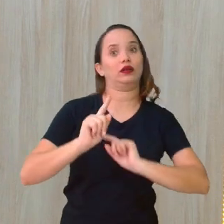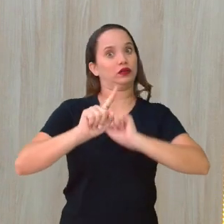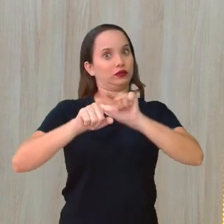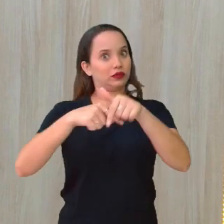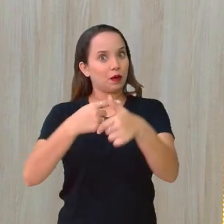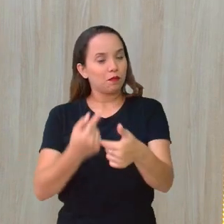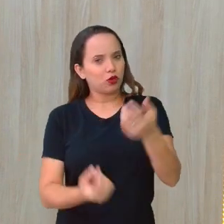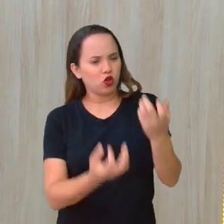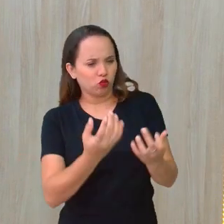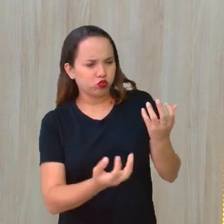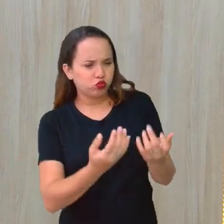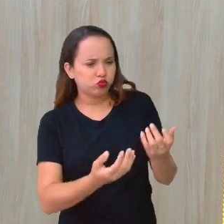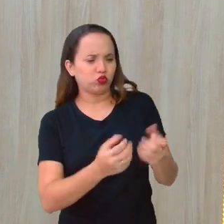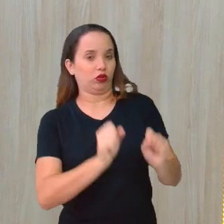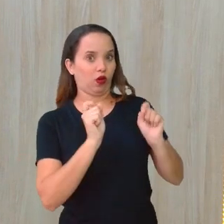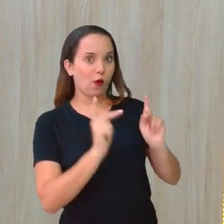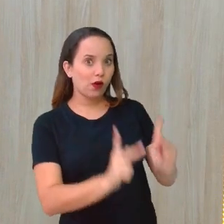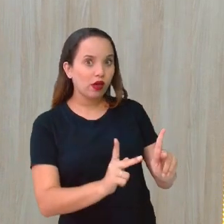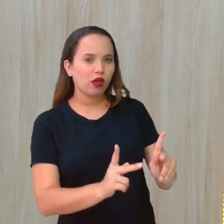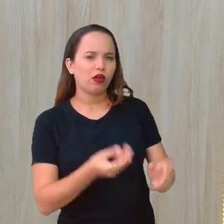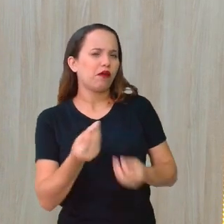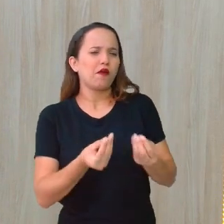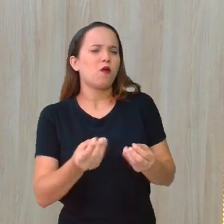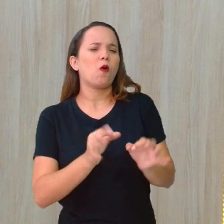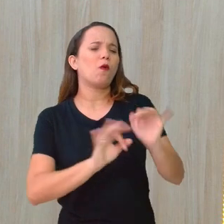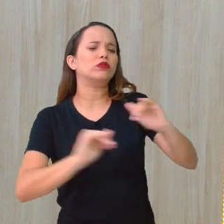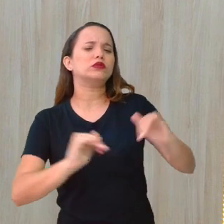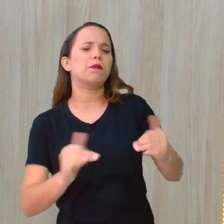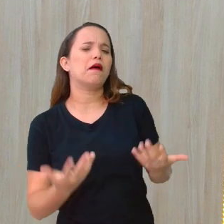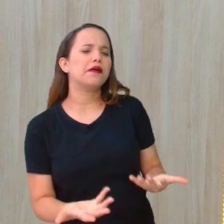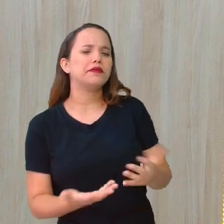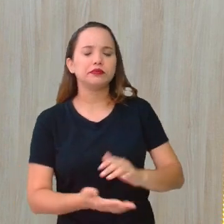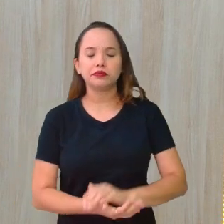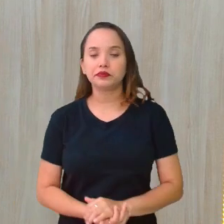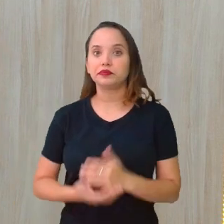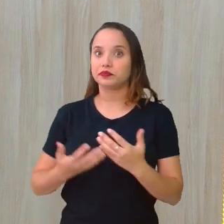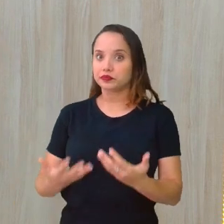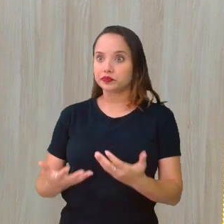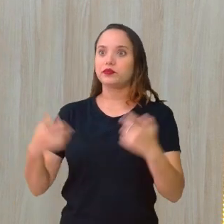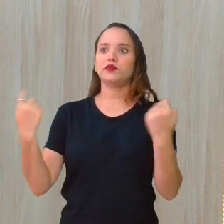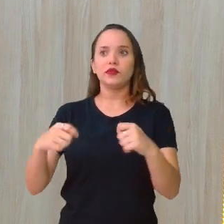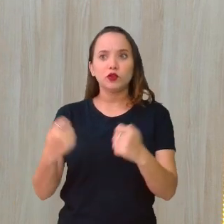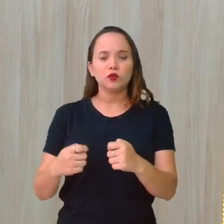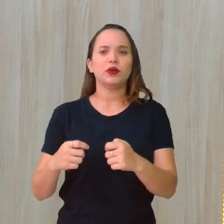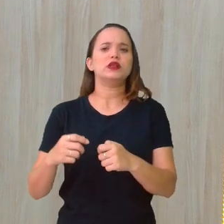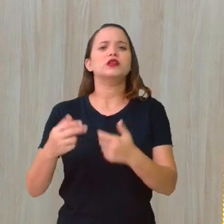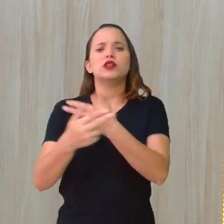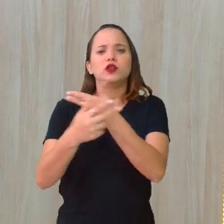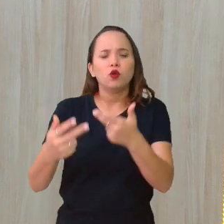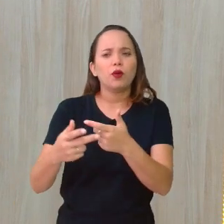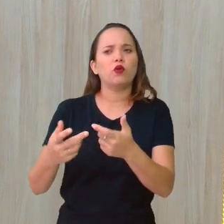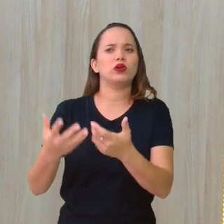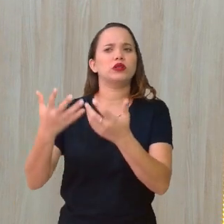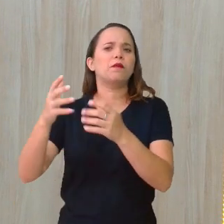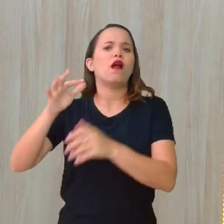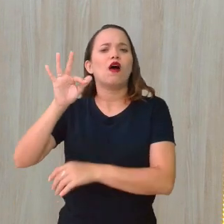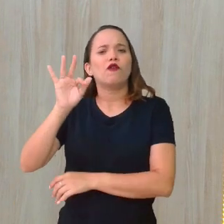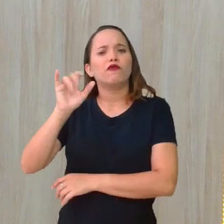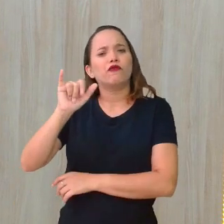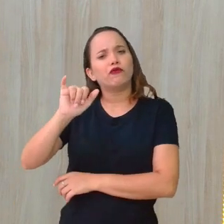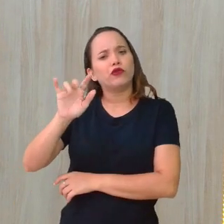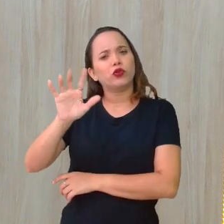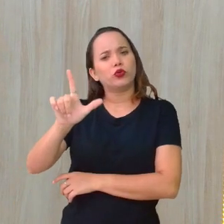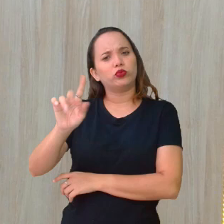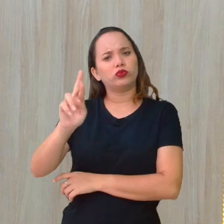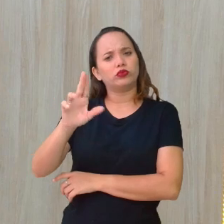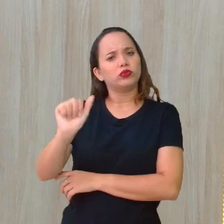lá e tudo mais, está prontinho. Como é que a gente separa esse munguzá, né? Então, a gente precisa de alguma coisa que filtre, né? Um filtro de